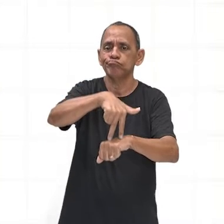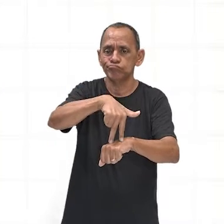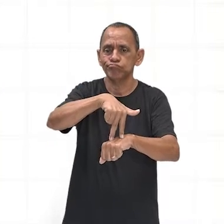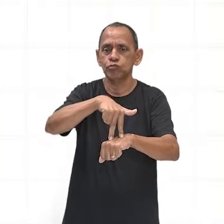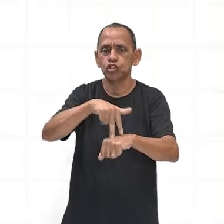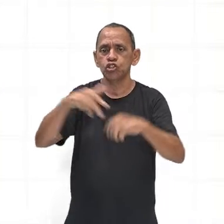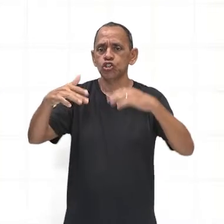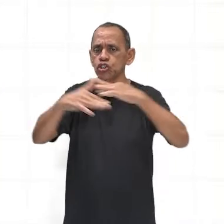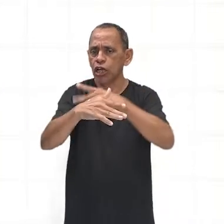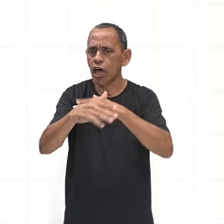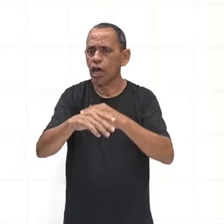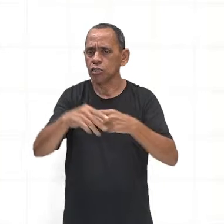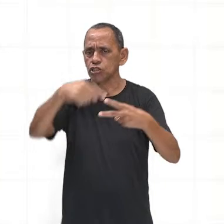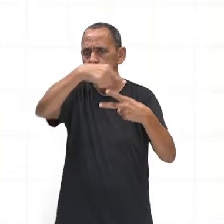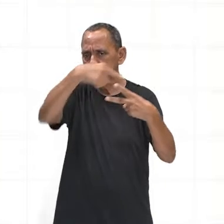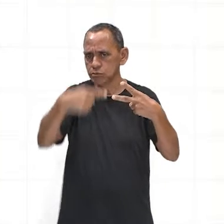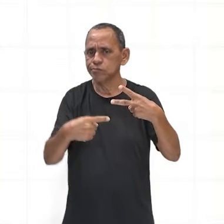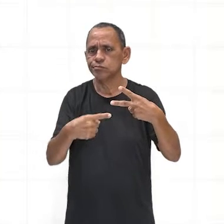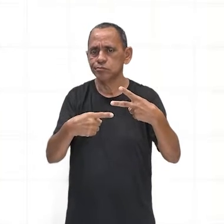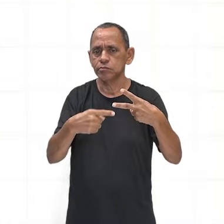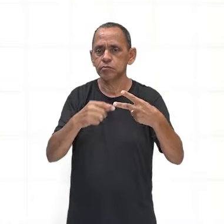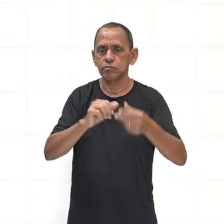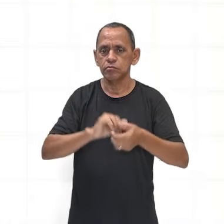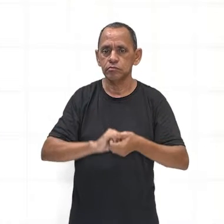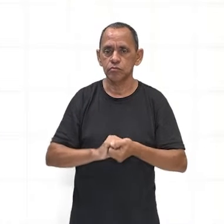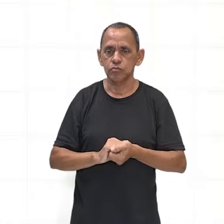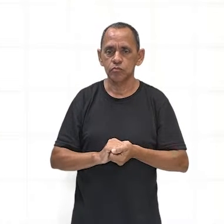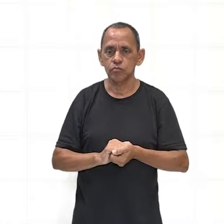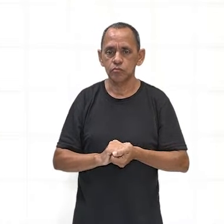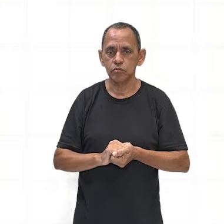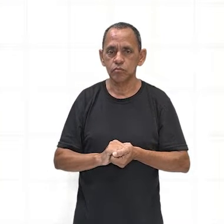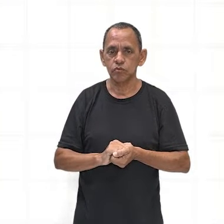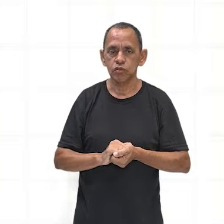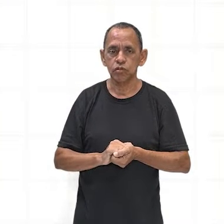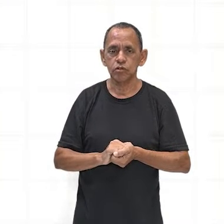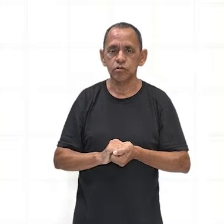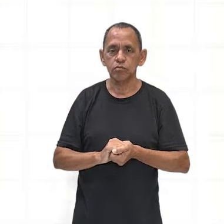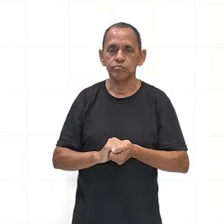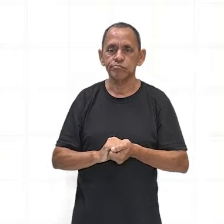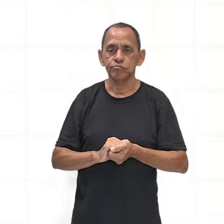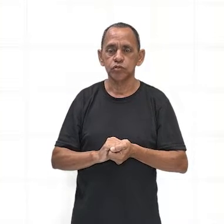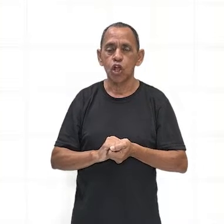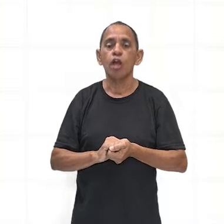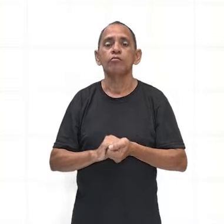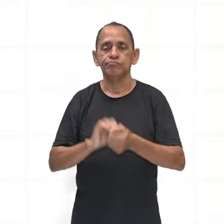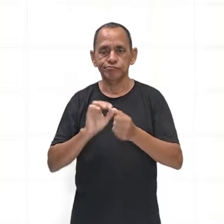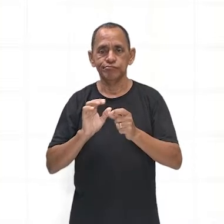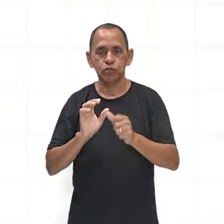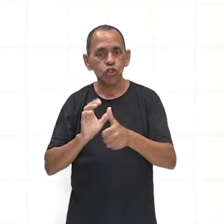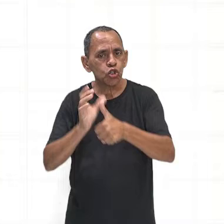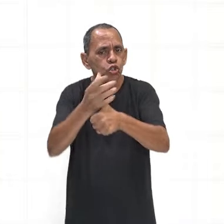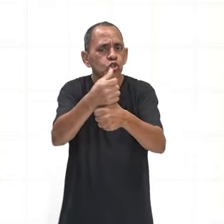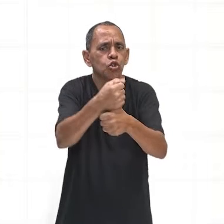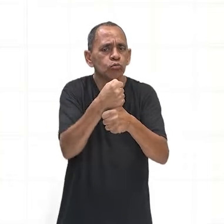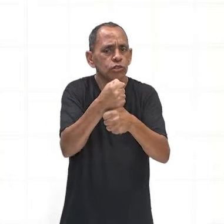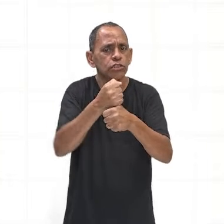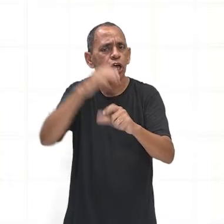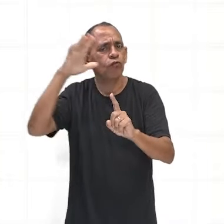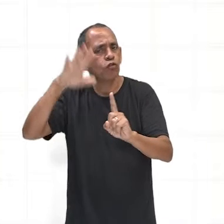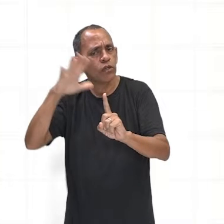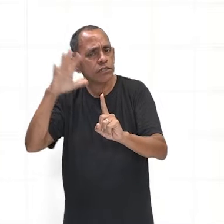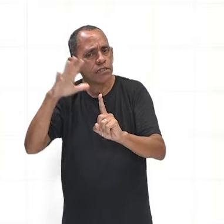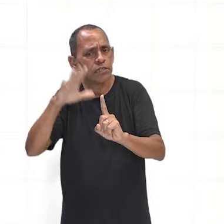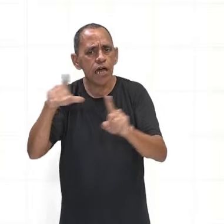cidades importantes que acabaram se destacando nesse processo de sobrepor, dominar e influenciar